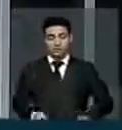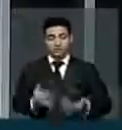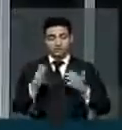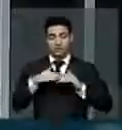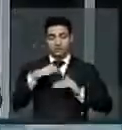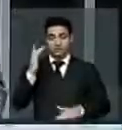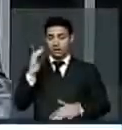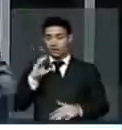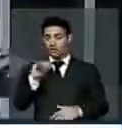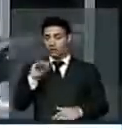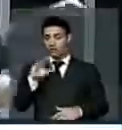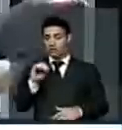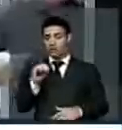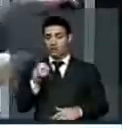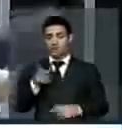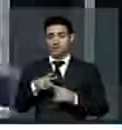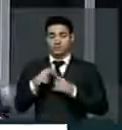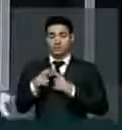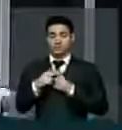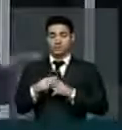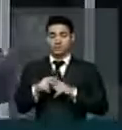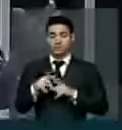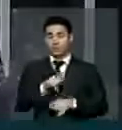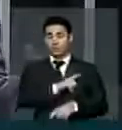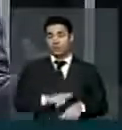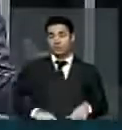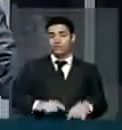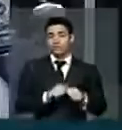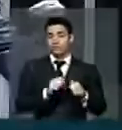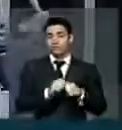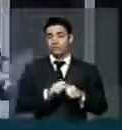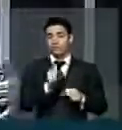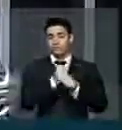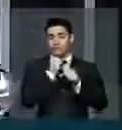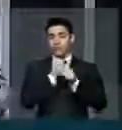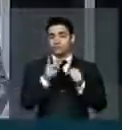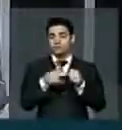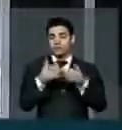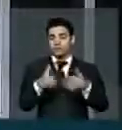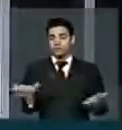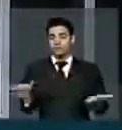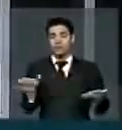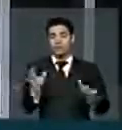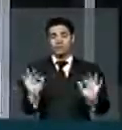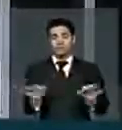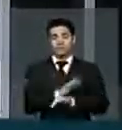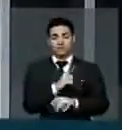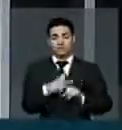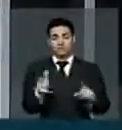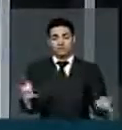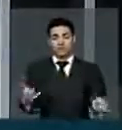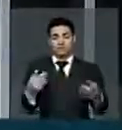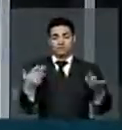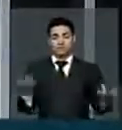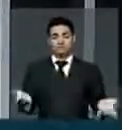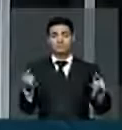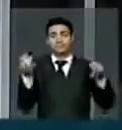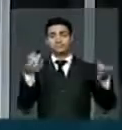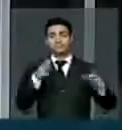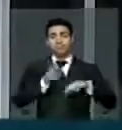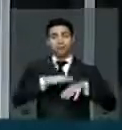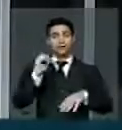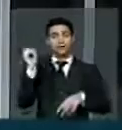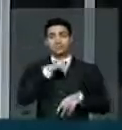clínica para sua manutenção do que o governo que fez a obra, inaugurou, fez a sua parte, mas deixou a parte